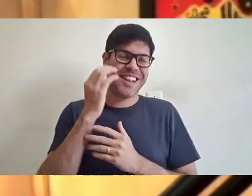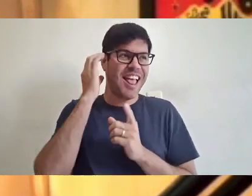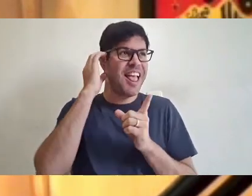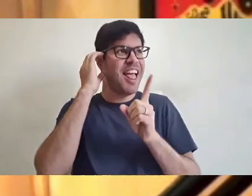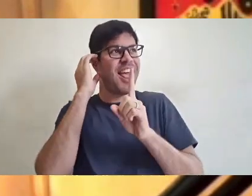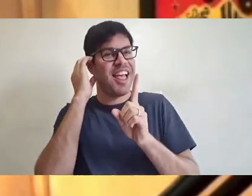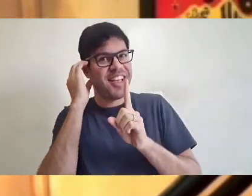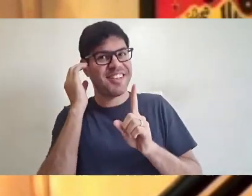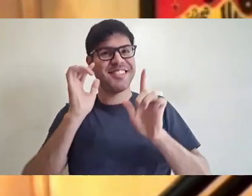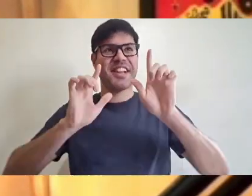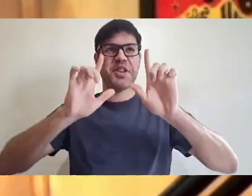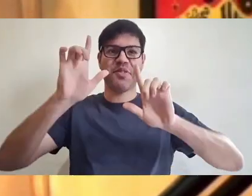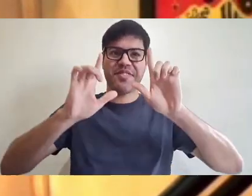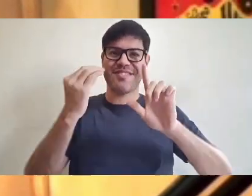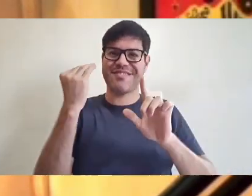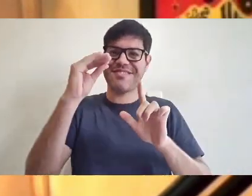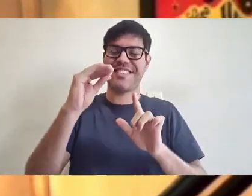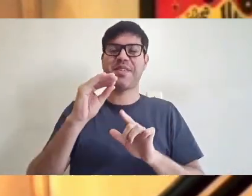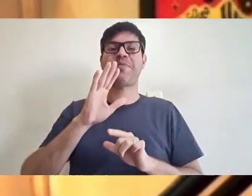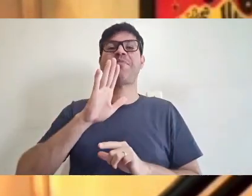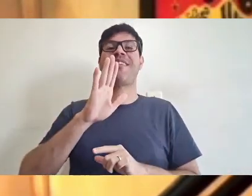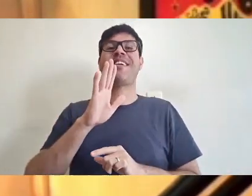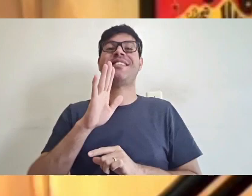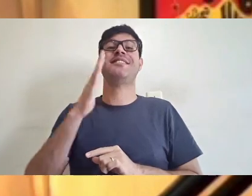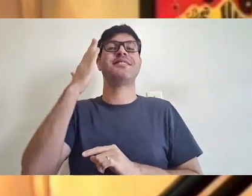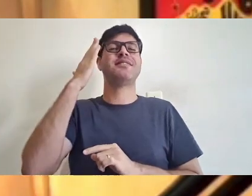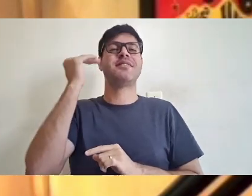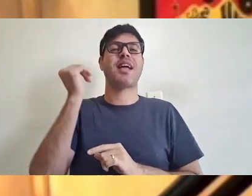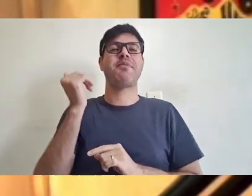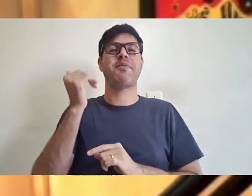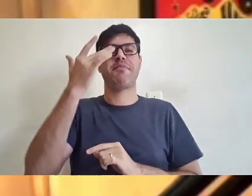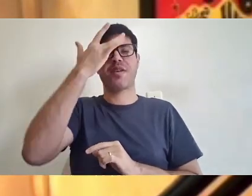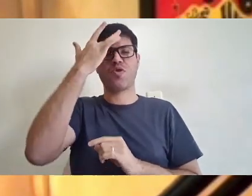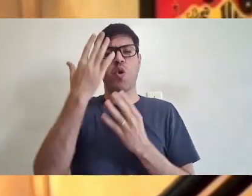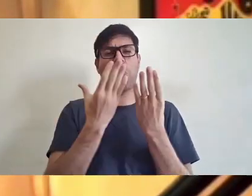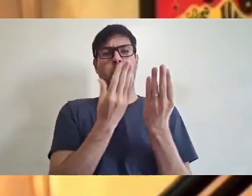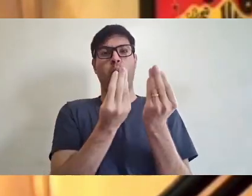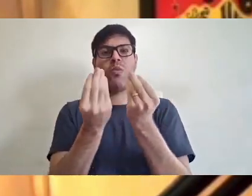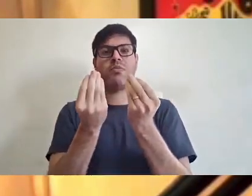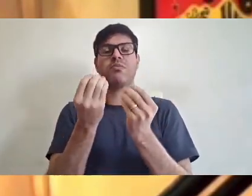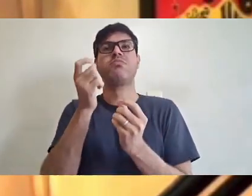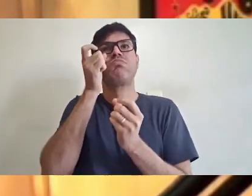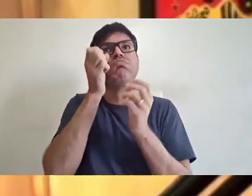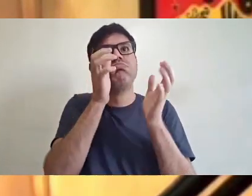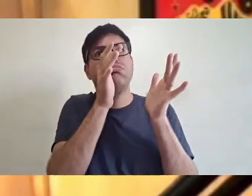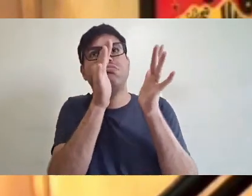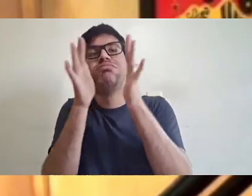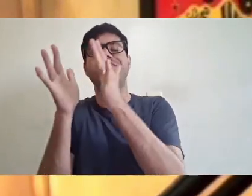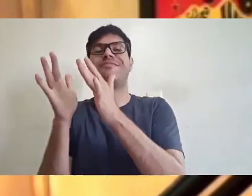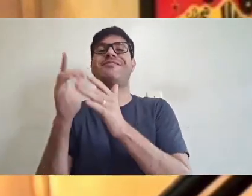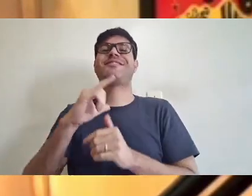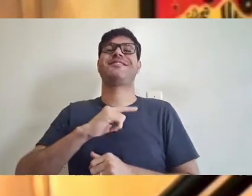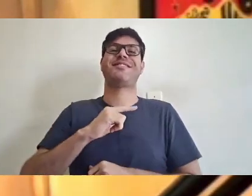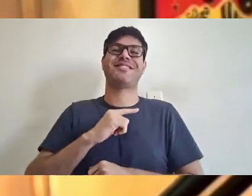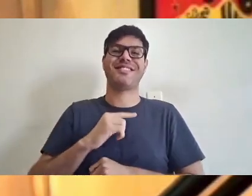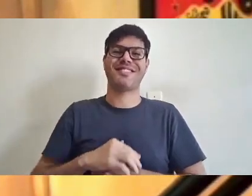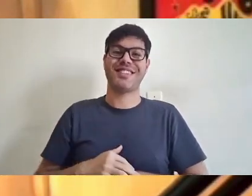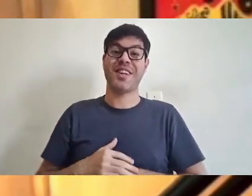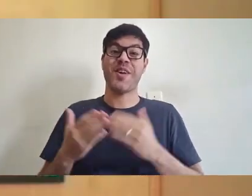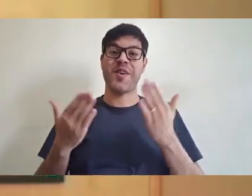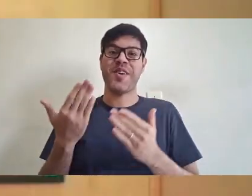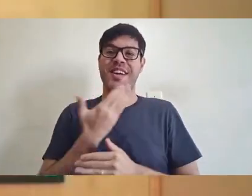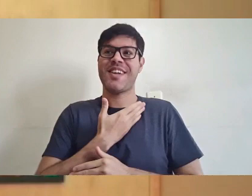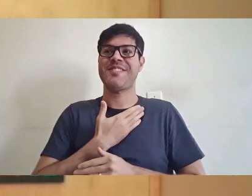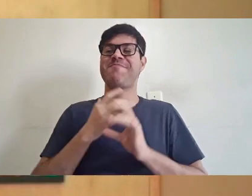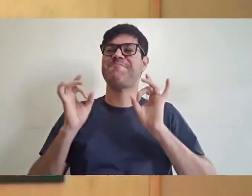radiofônica, televisiva, mas a gente sabe que tem um monte de gente vendo a gente. Muito obrigado aí, viu? E hoje nosso convidado especial, meu grande amigo Pedro